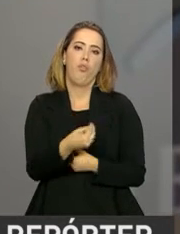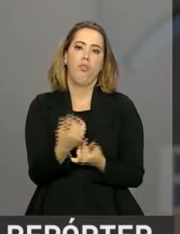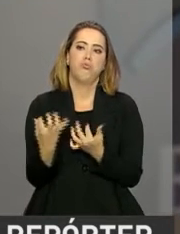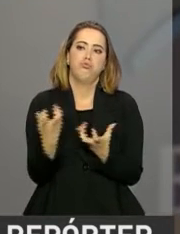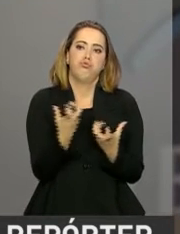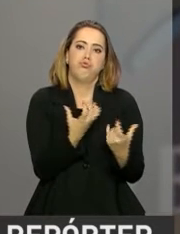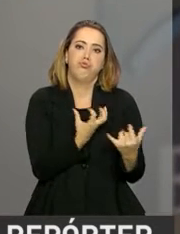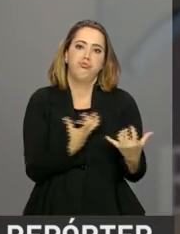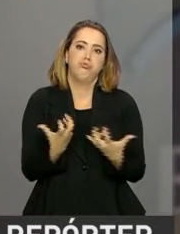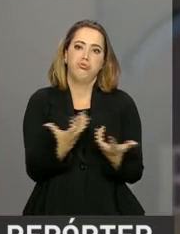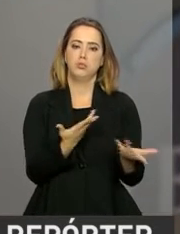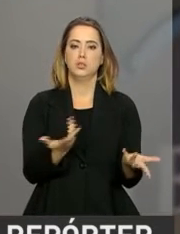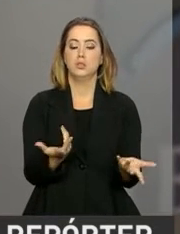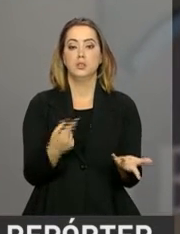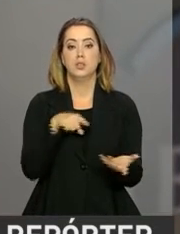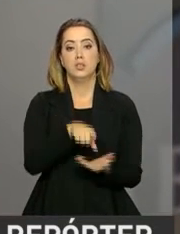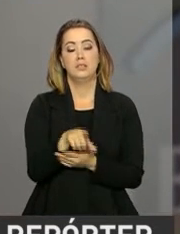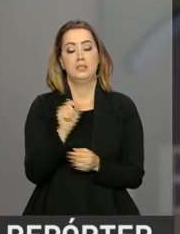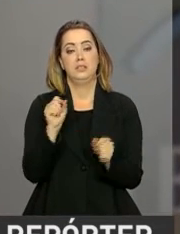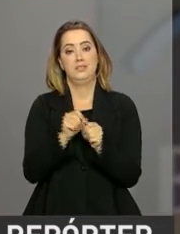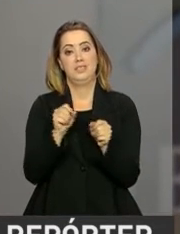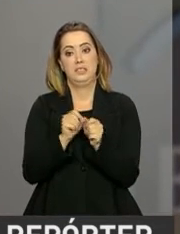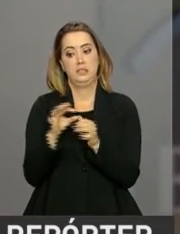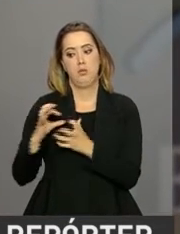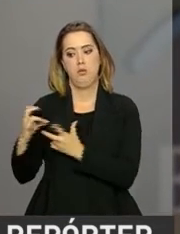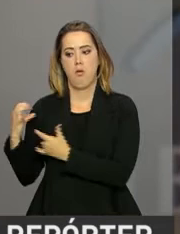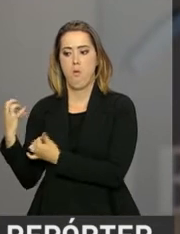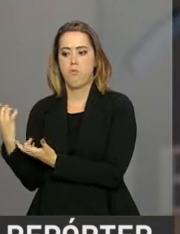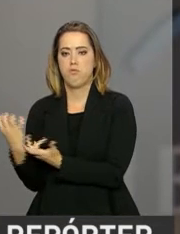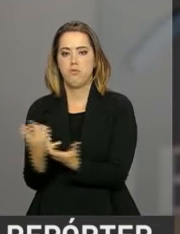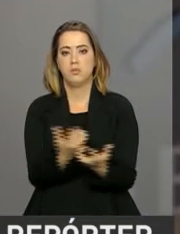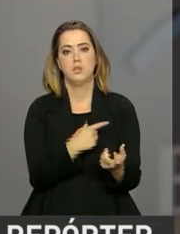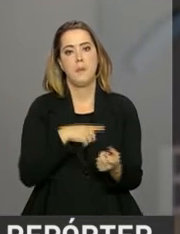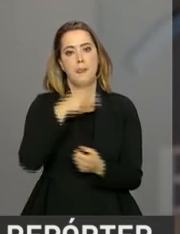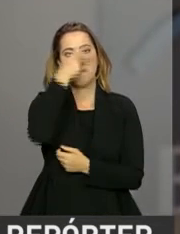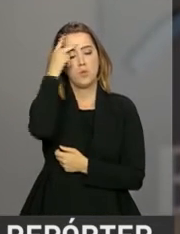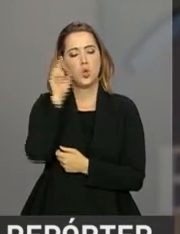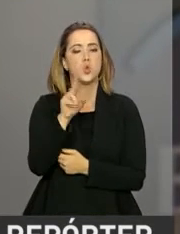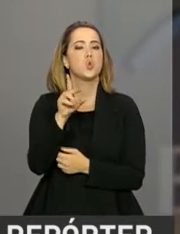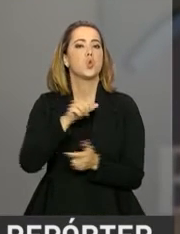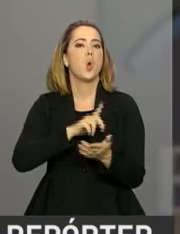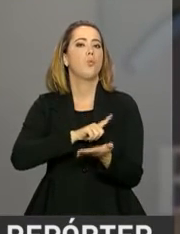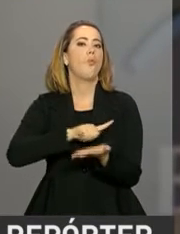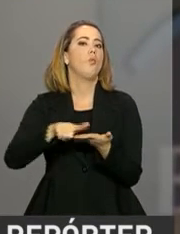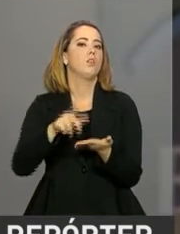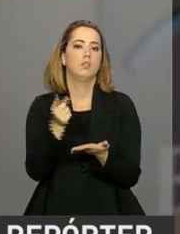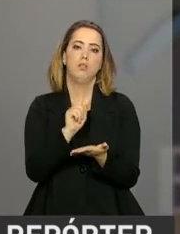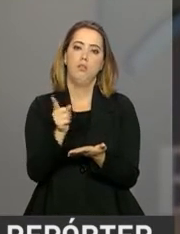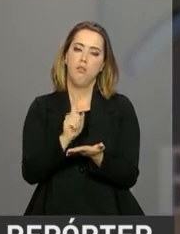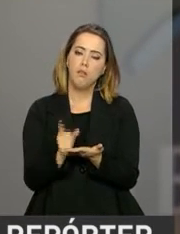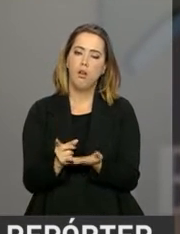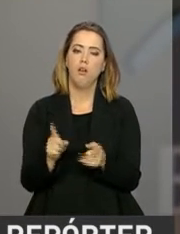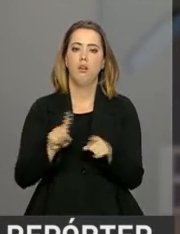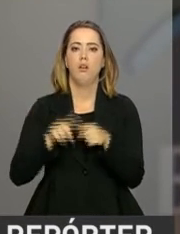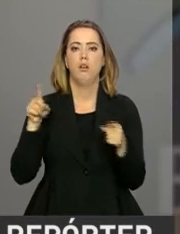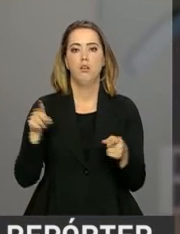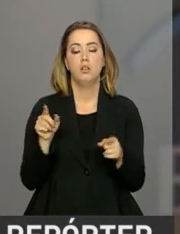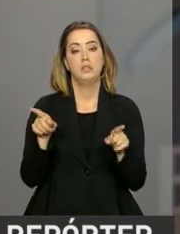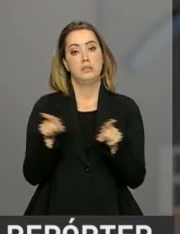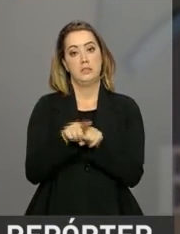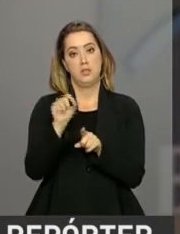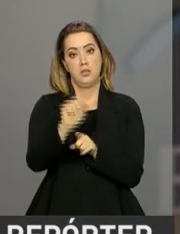então na verdade o que ela está fazendo na hora que coloca o fogo ela está só limpando o pasto limpando o terreno de uma forma inadequada